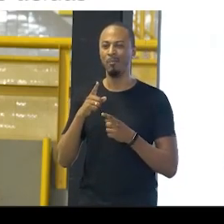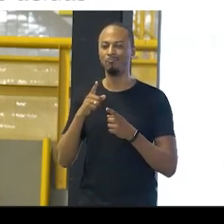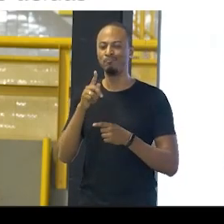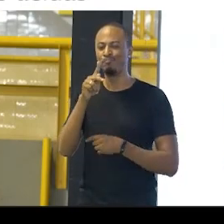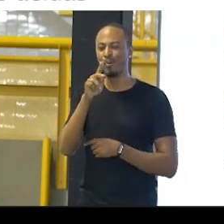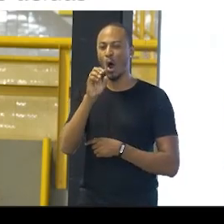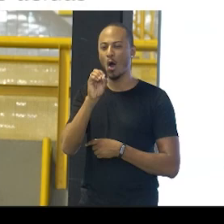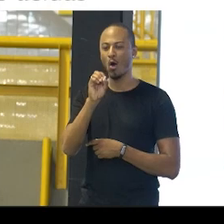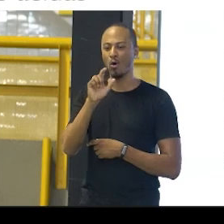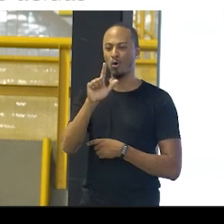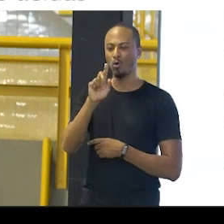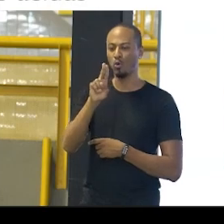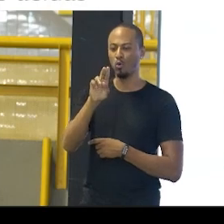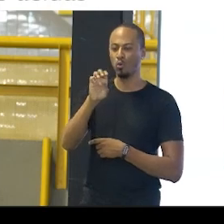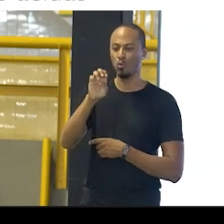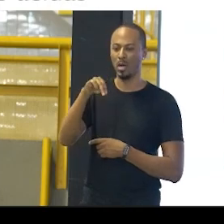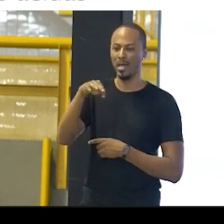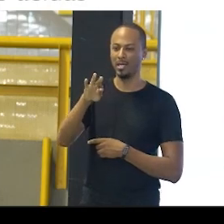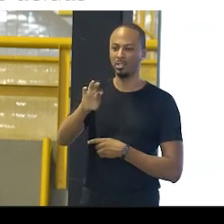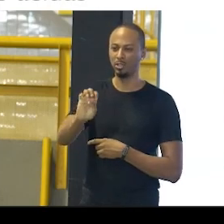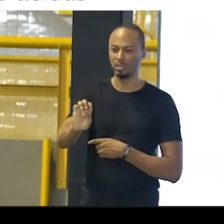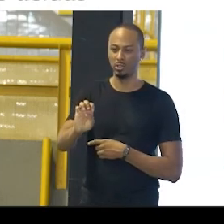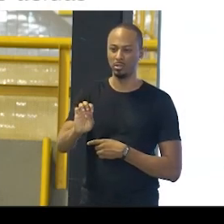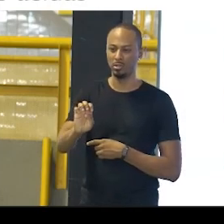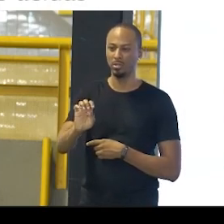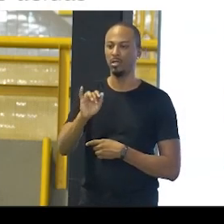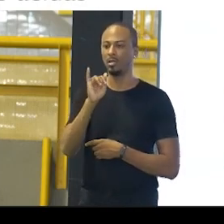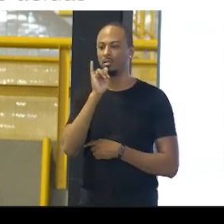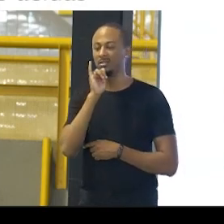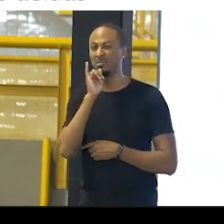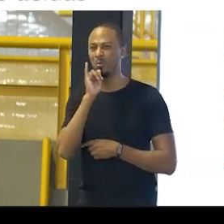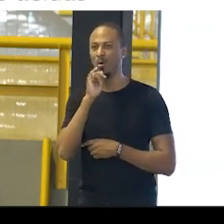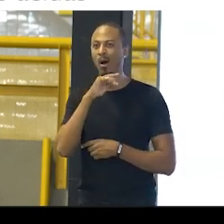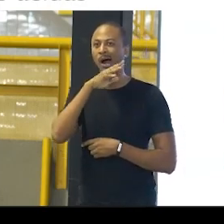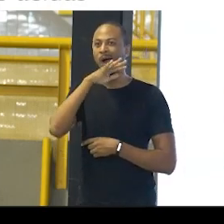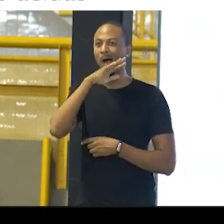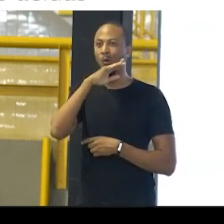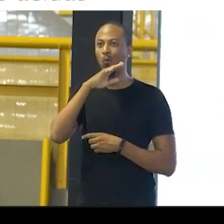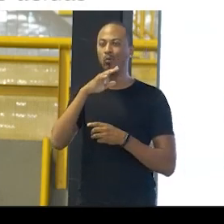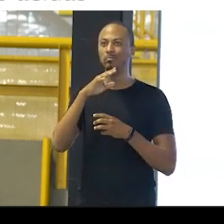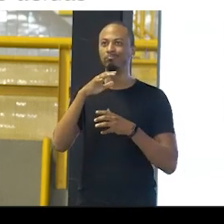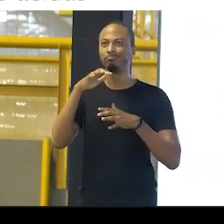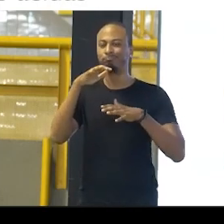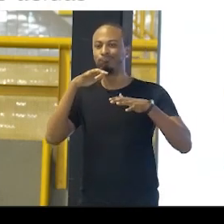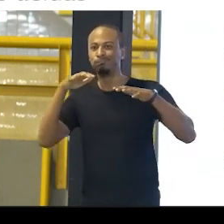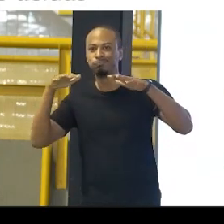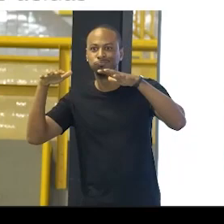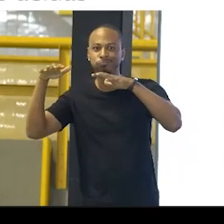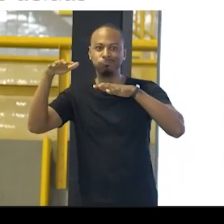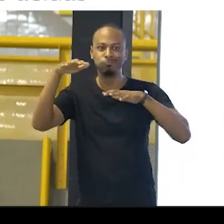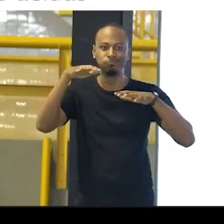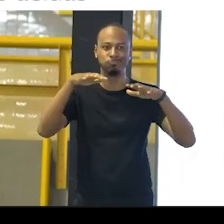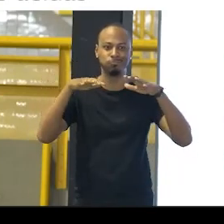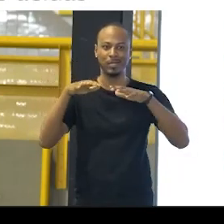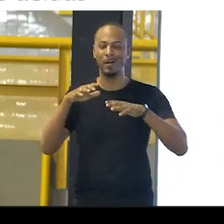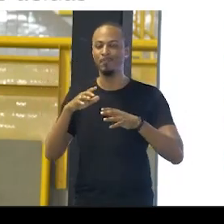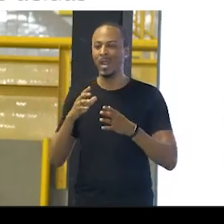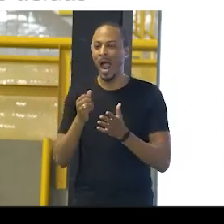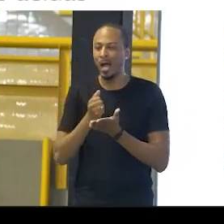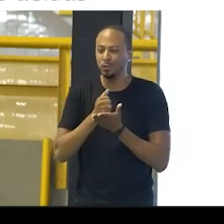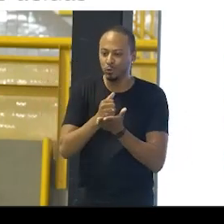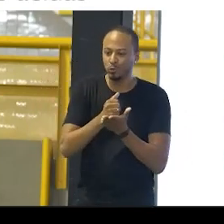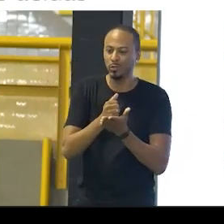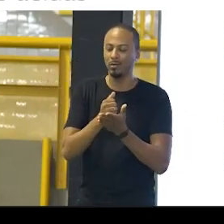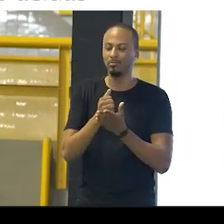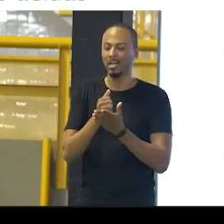vilão daquilo que a gente chama de aquecimento global do mal. O que é esse aquecimento global